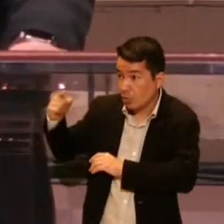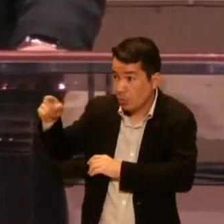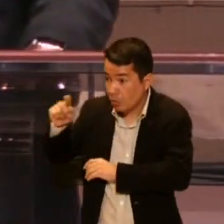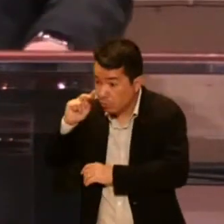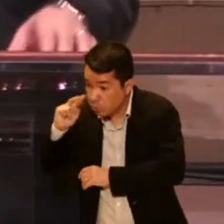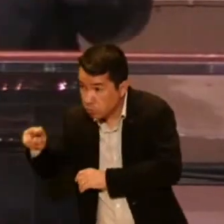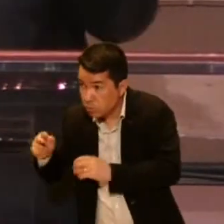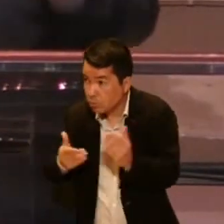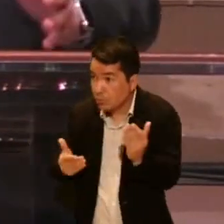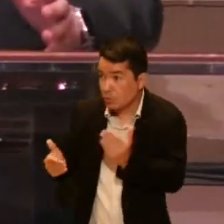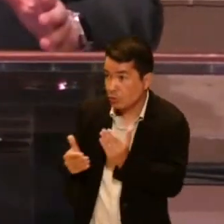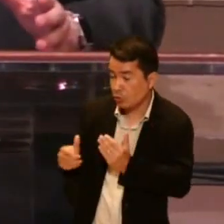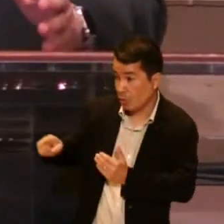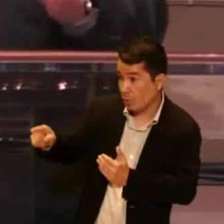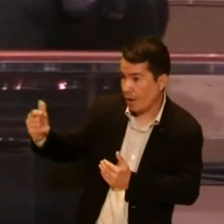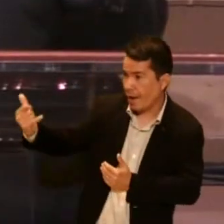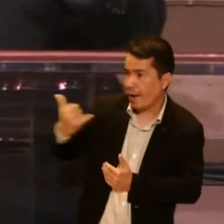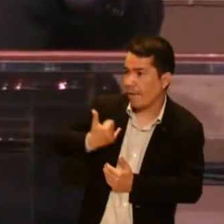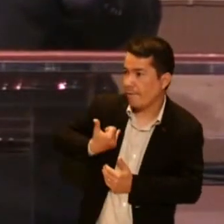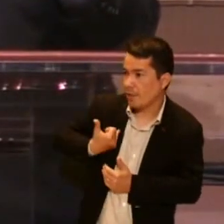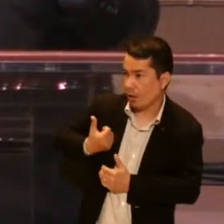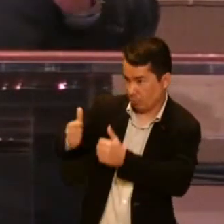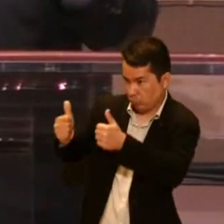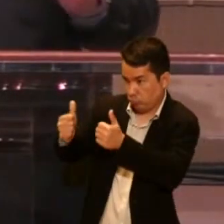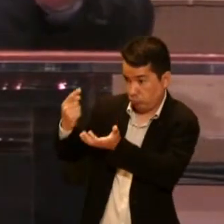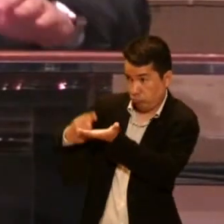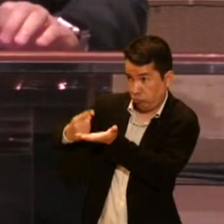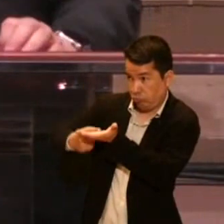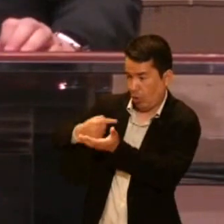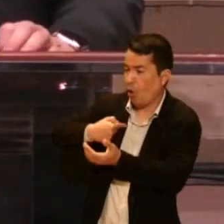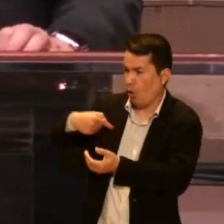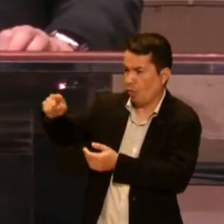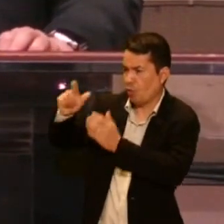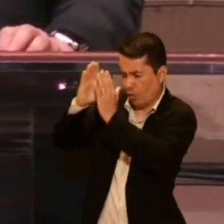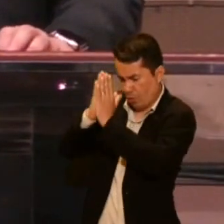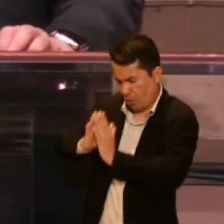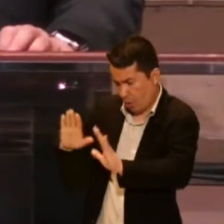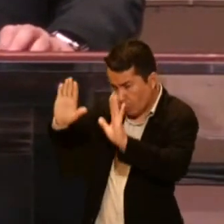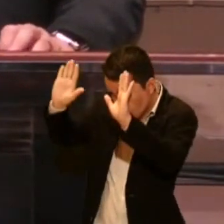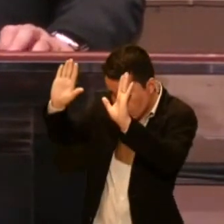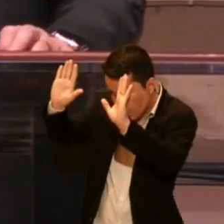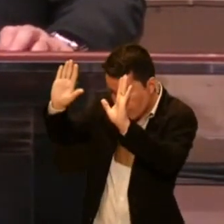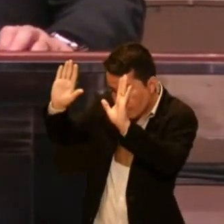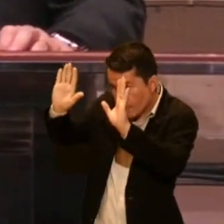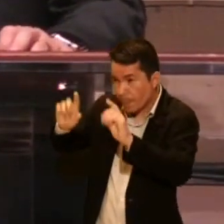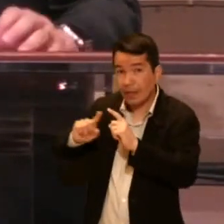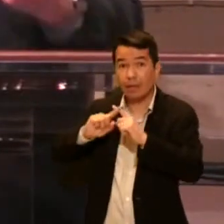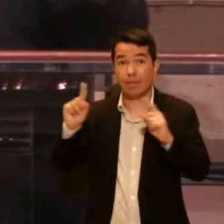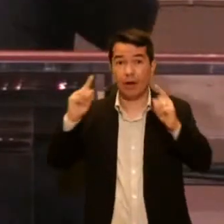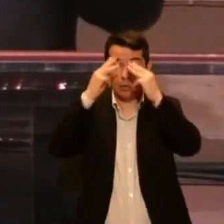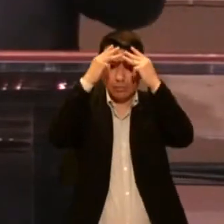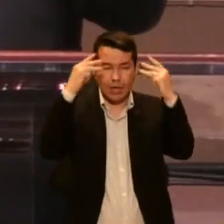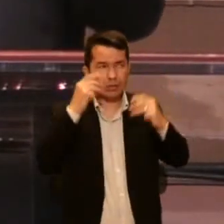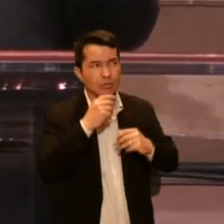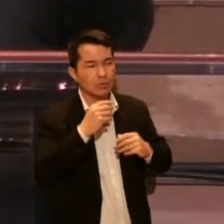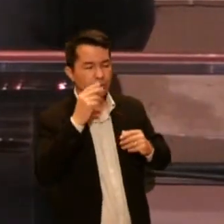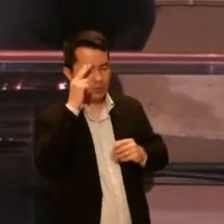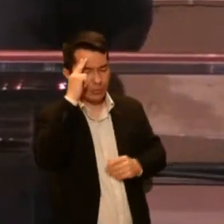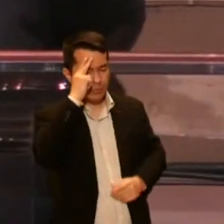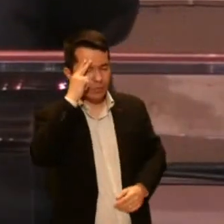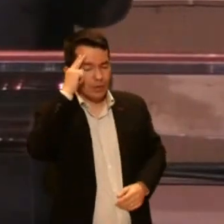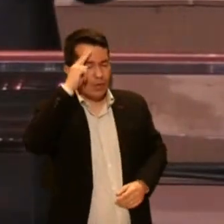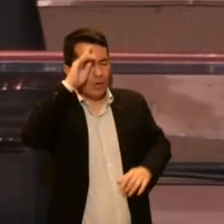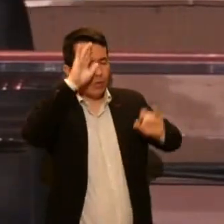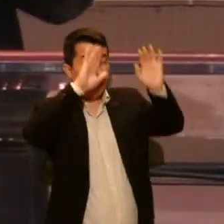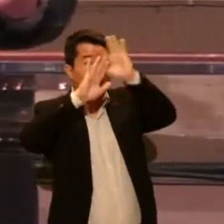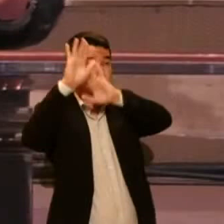o encontrarem, avise-me, para que eu também vá adorá-lo. E tendo sido advertidos em sonho